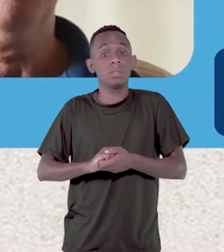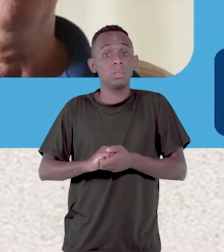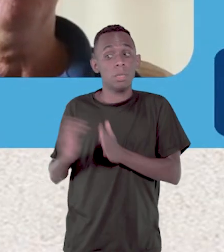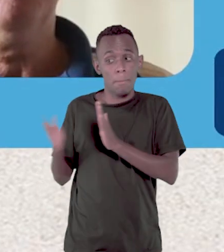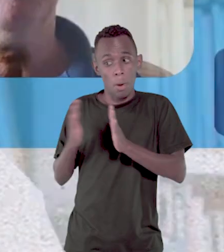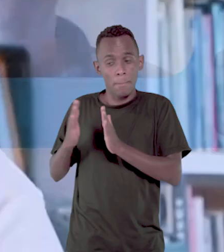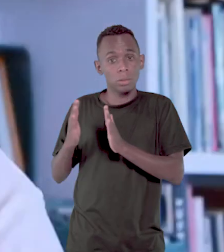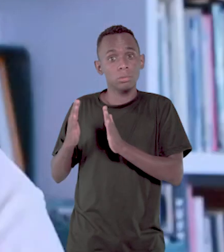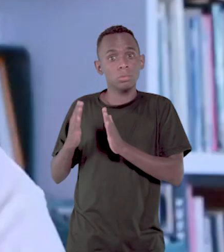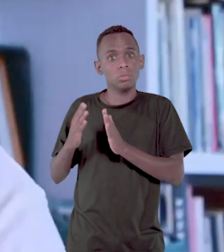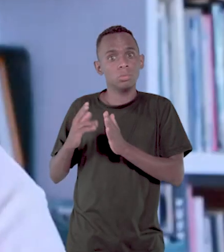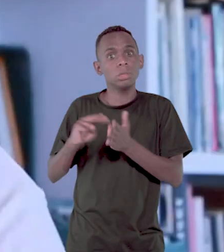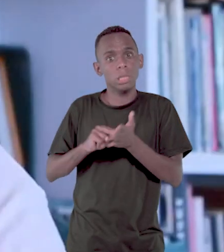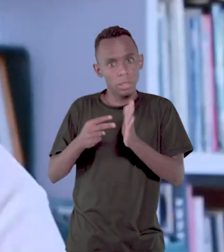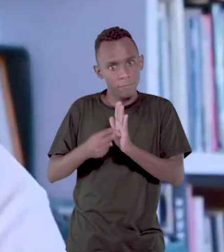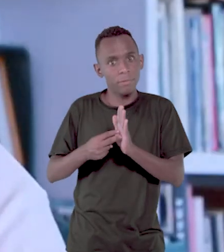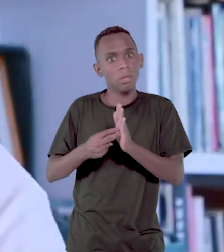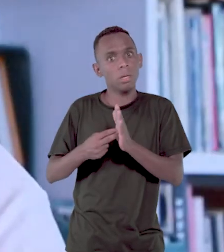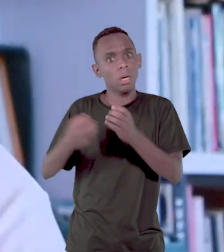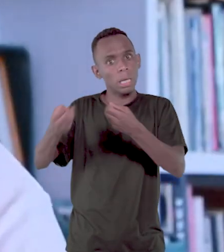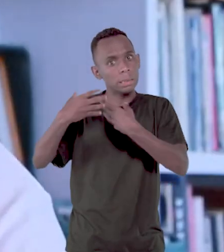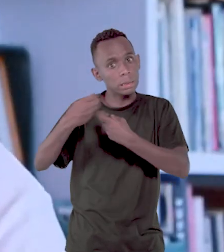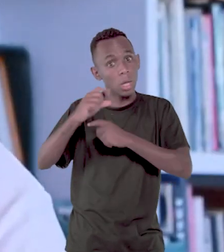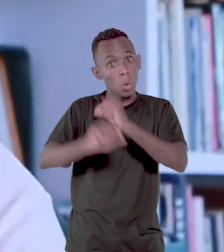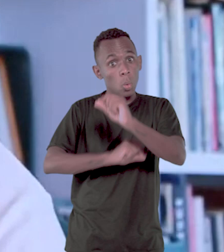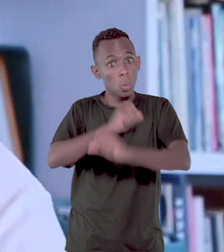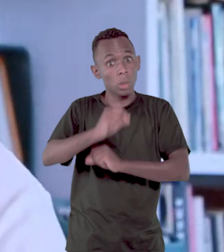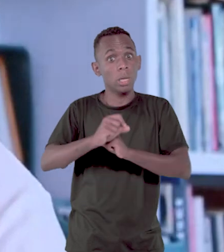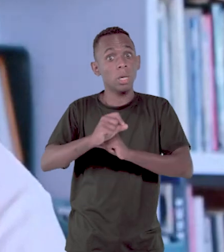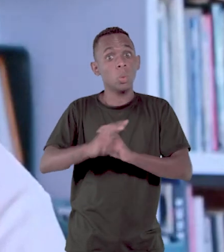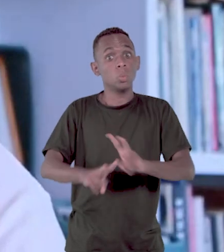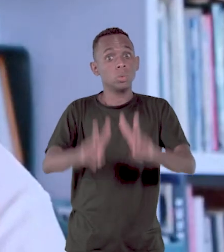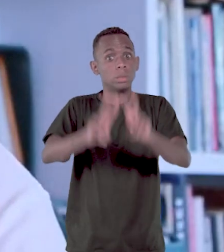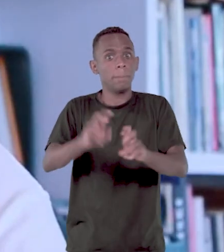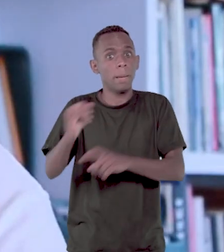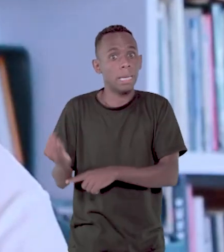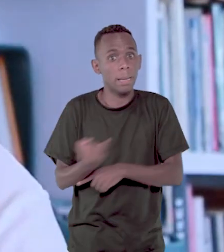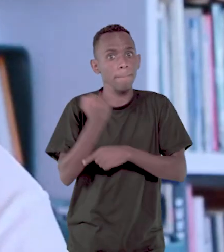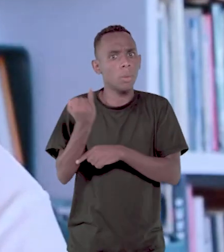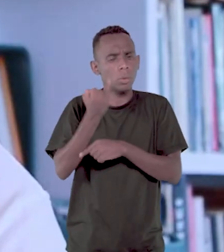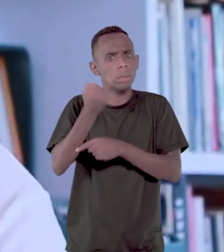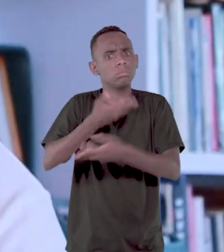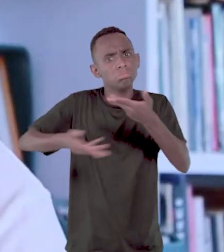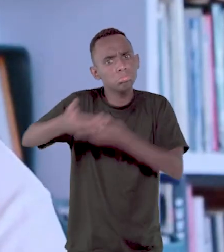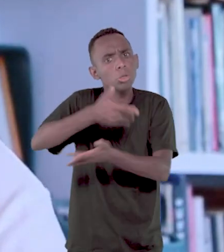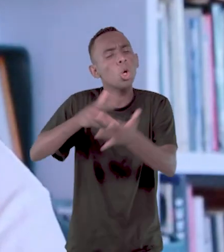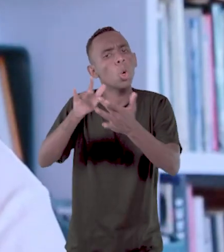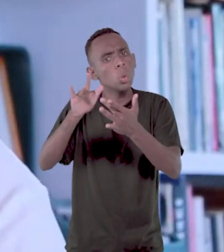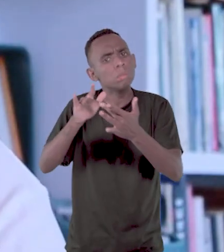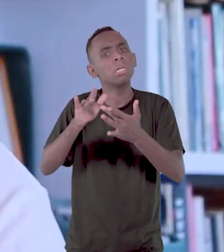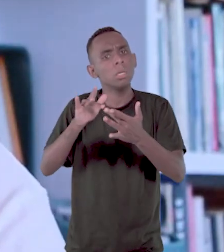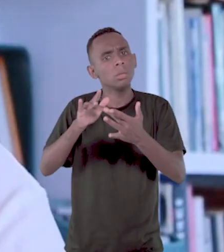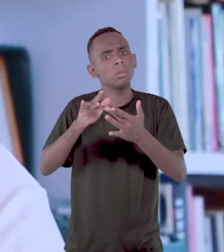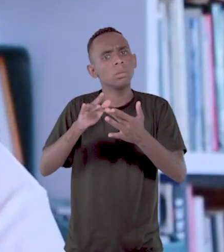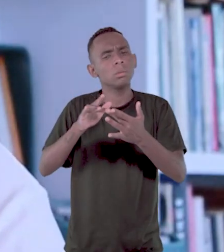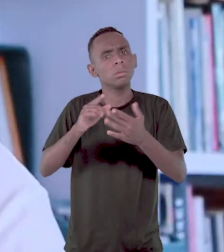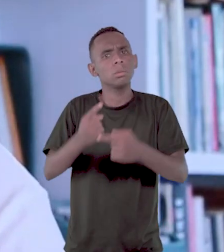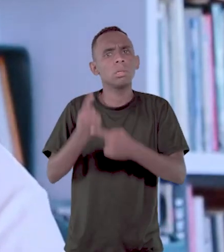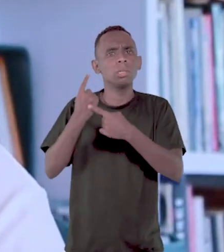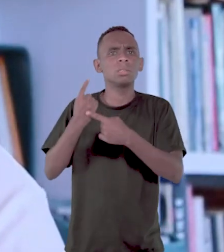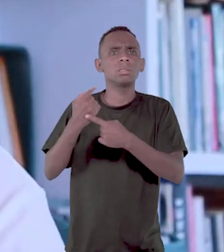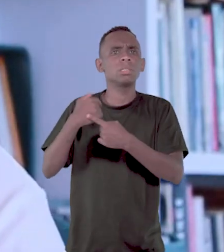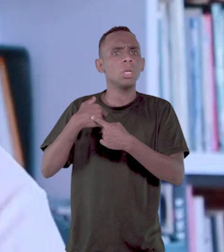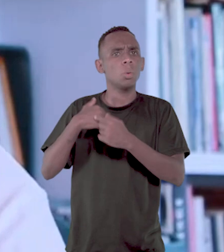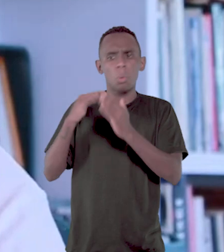serviu, inclusive, para nos ensinar da importância, né, disso. Você imagina, eu mal ficava em